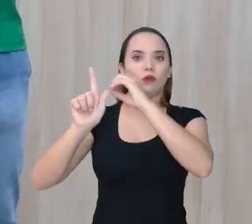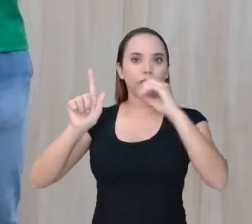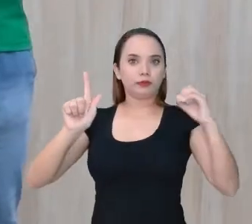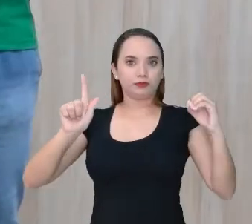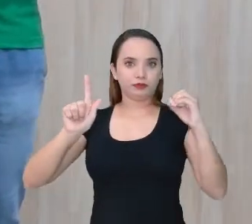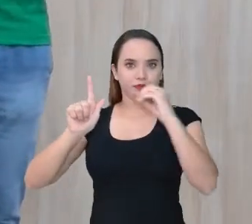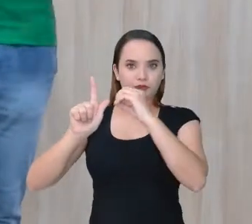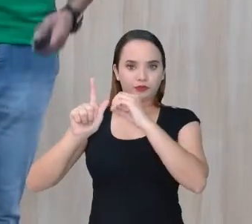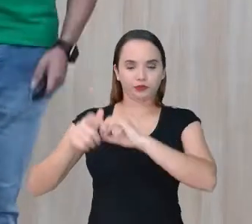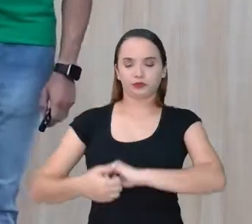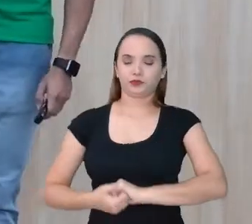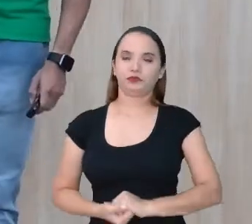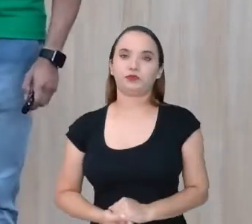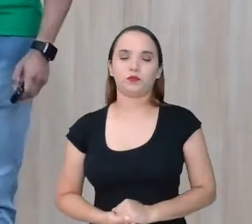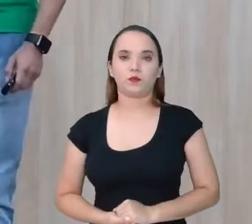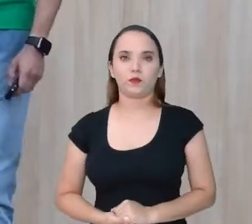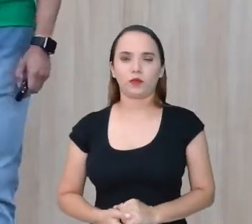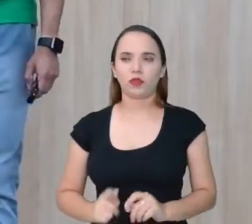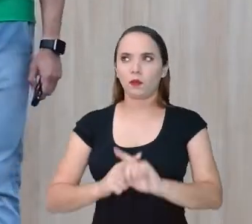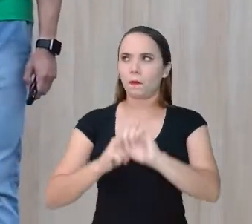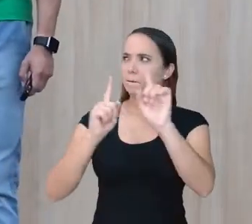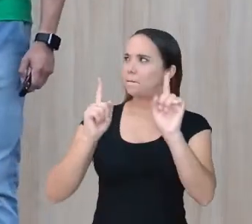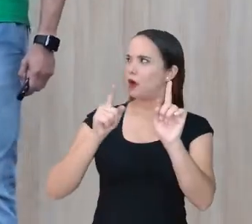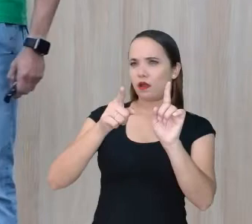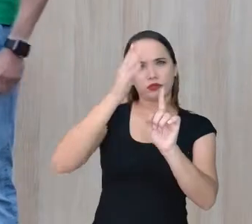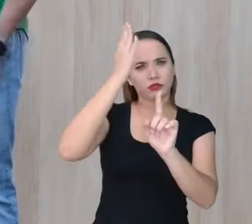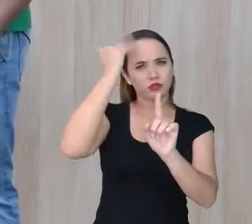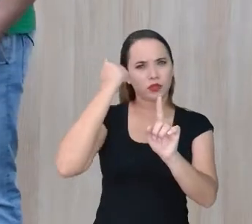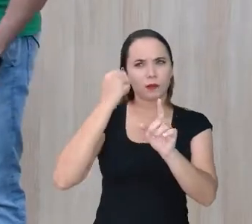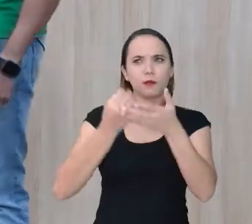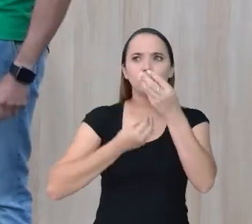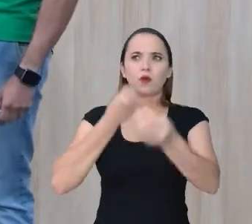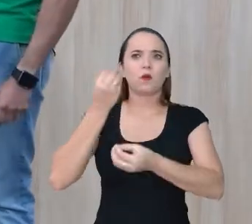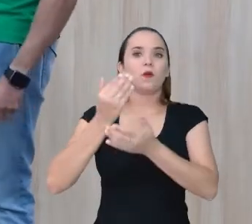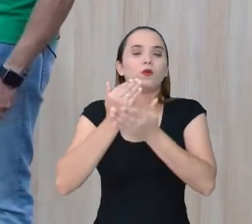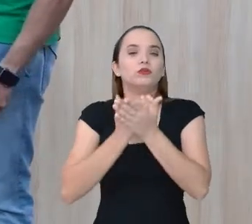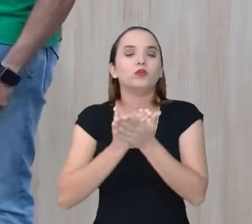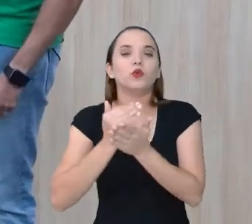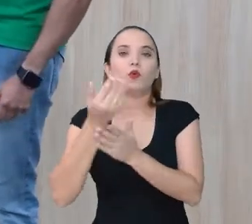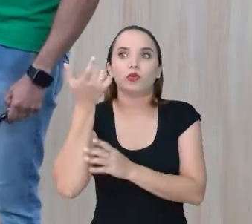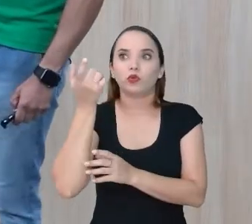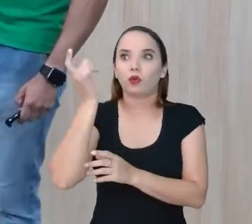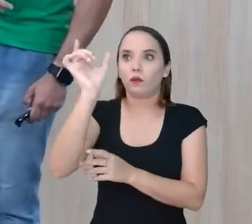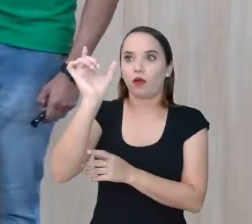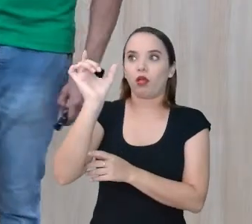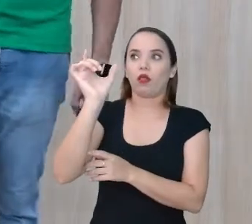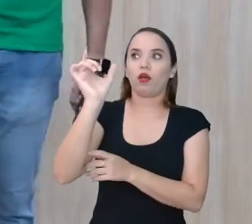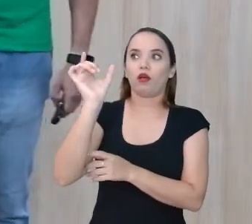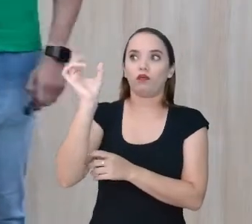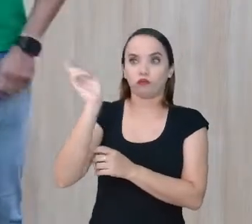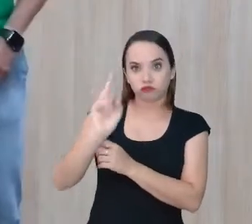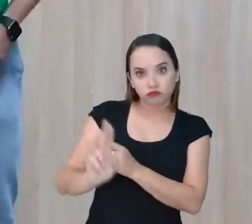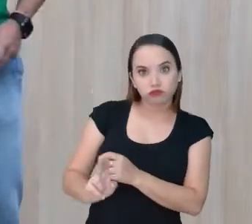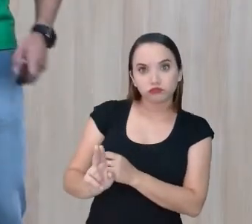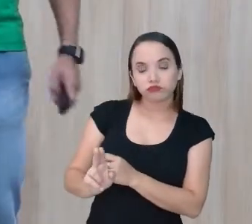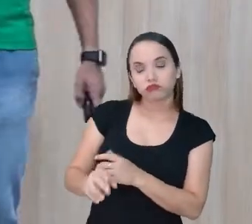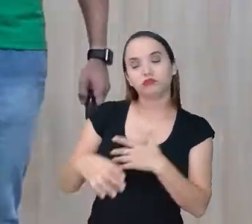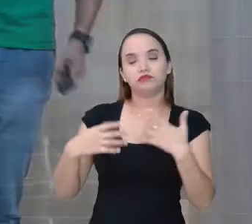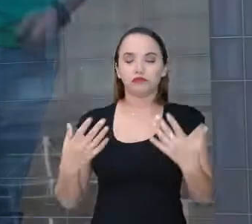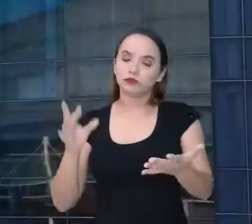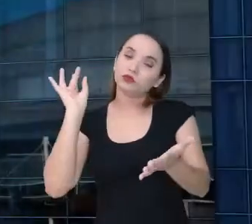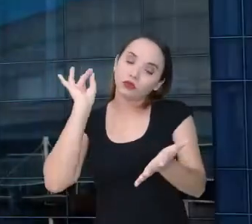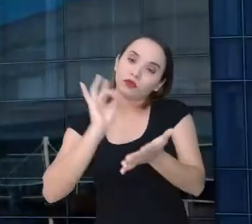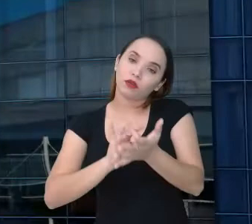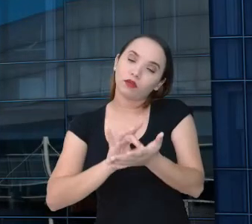Mas você sabe como se originou essa palavra aí, esse nome, Google? Na verdade,